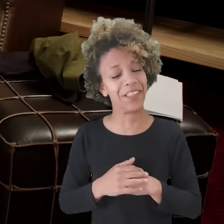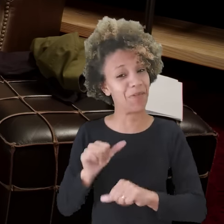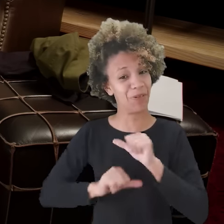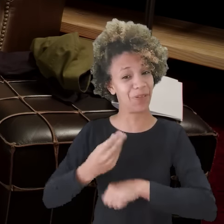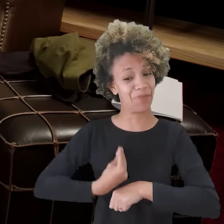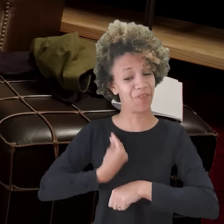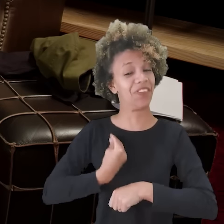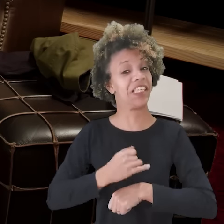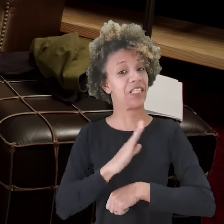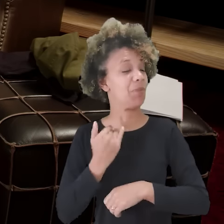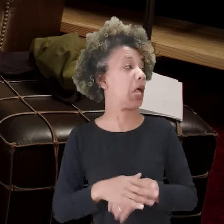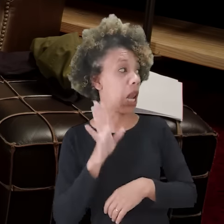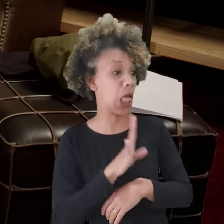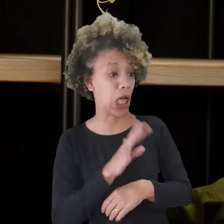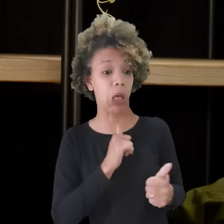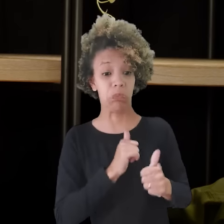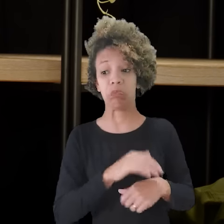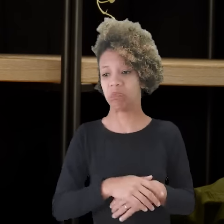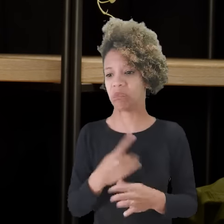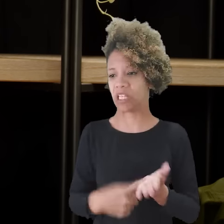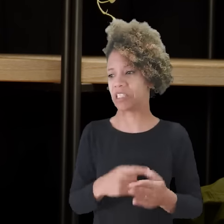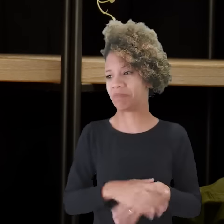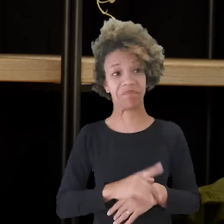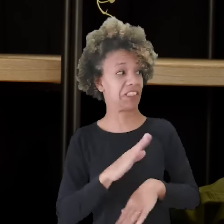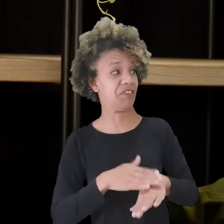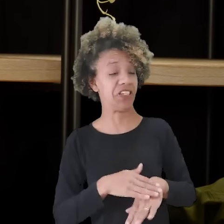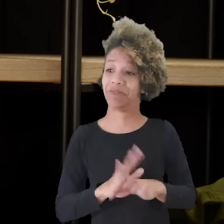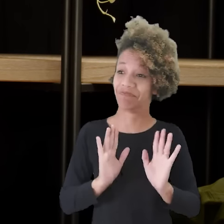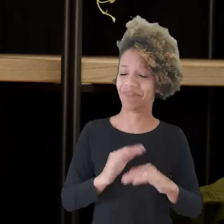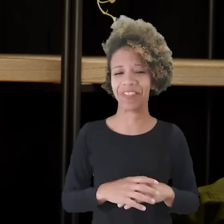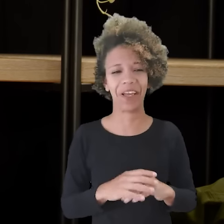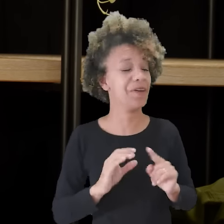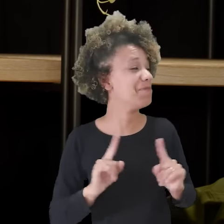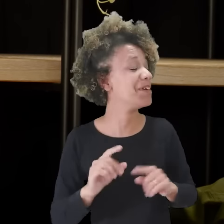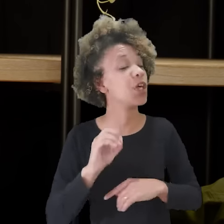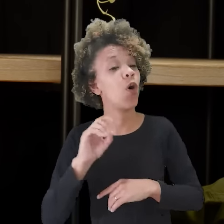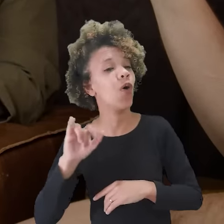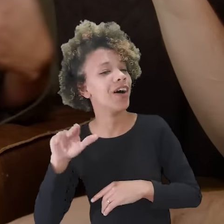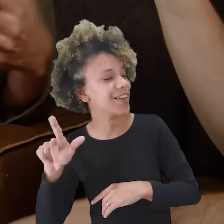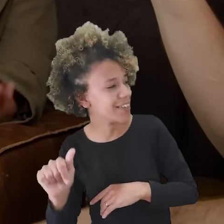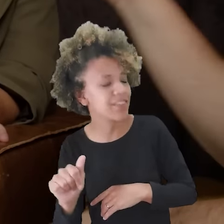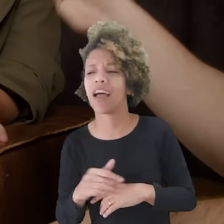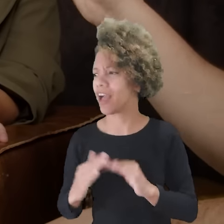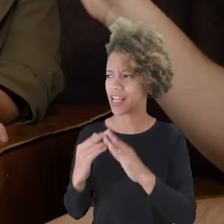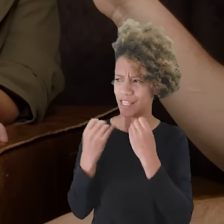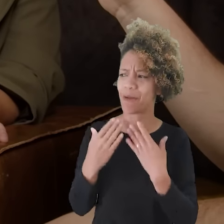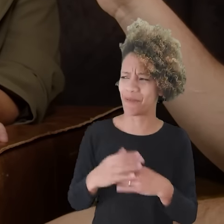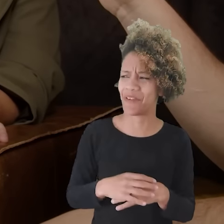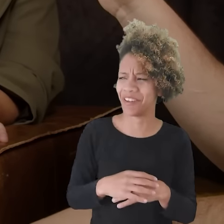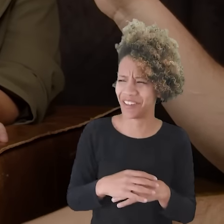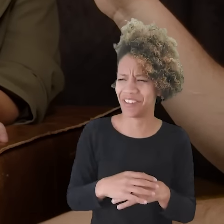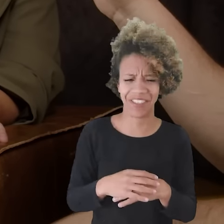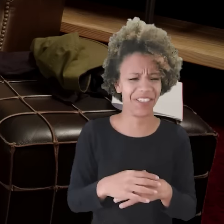antes de eu morrer legal bacana que você fez é vai Olinda e Recife a casa era muito boa qual que é